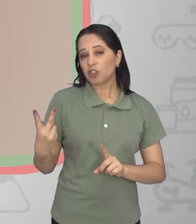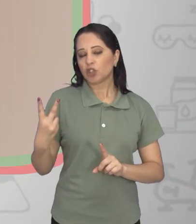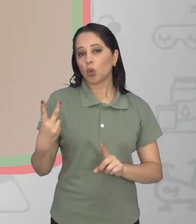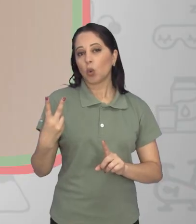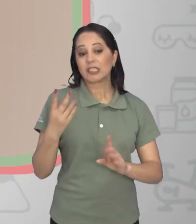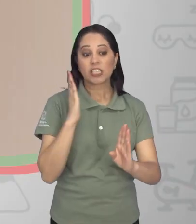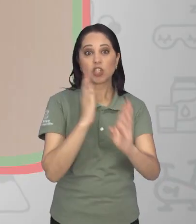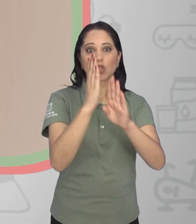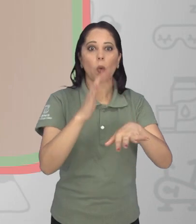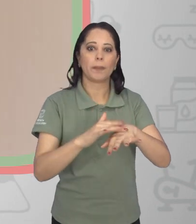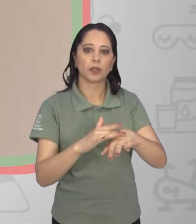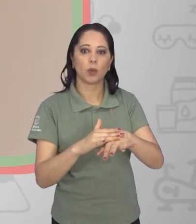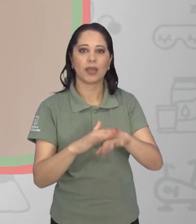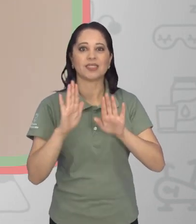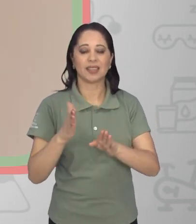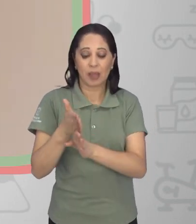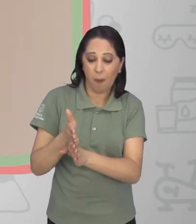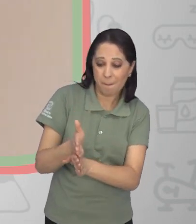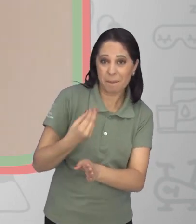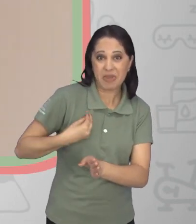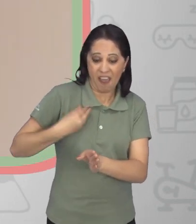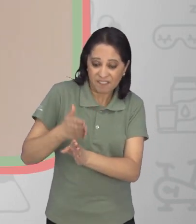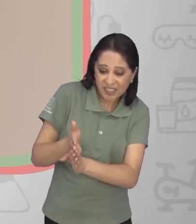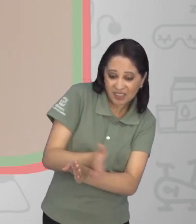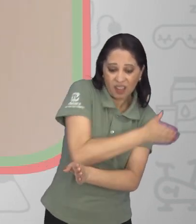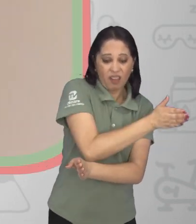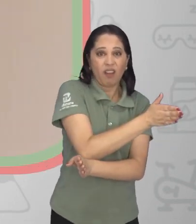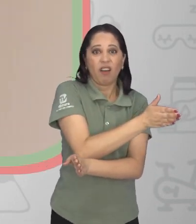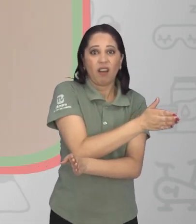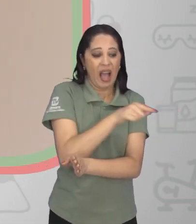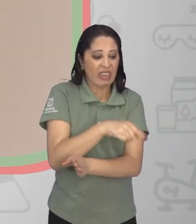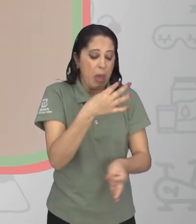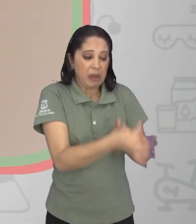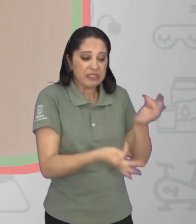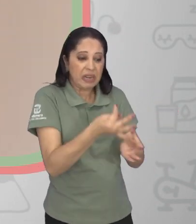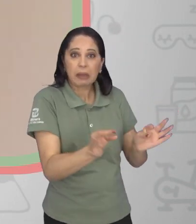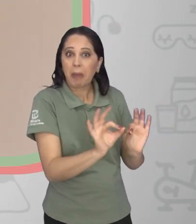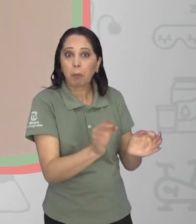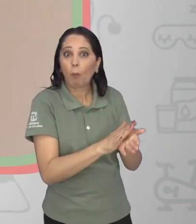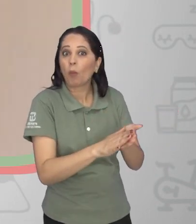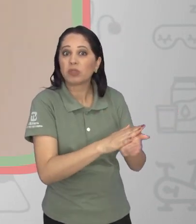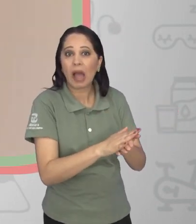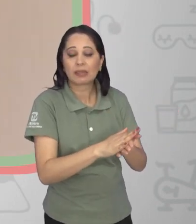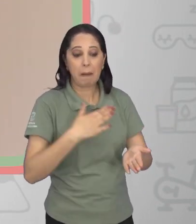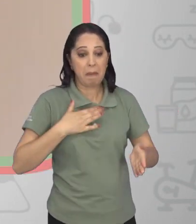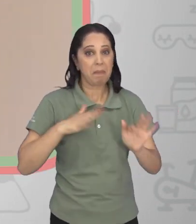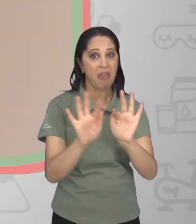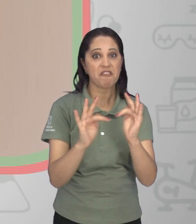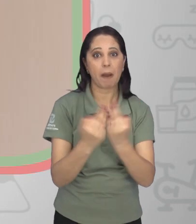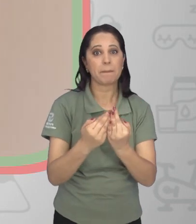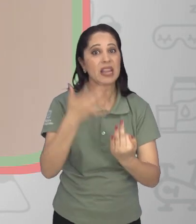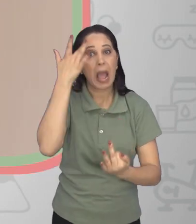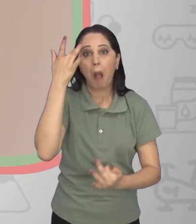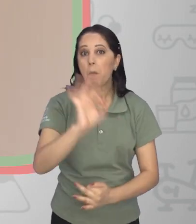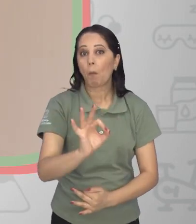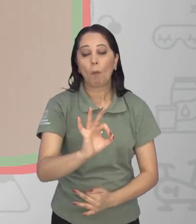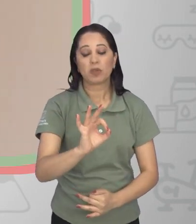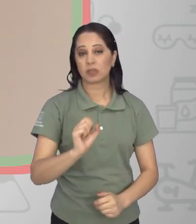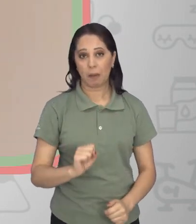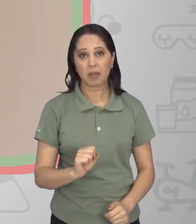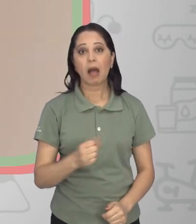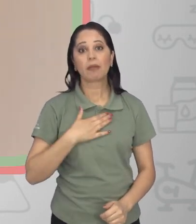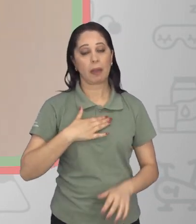tinha 22 anos de idade. Então eu passei toda a fase de infância e adolescência sem que nem eu soubesse, nem a minha